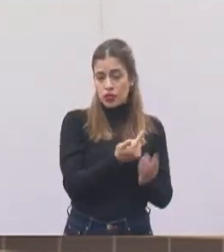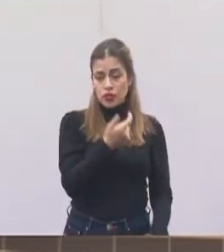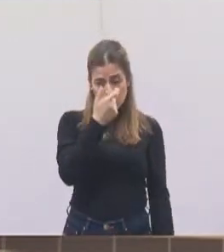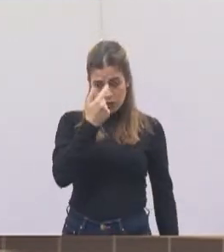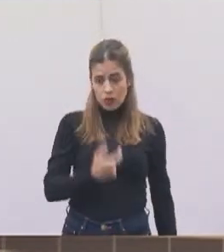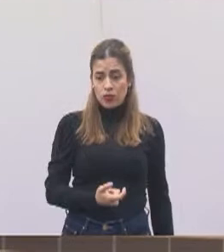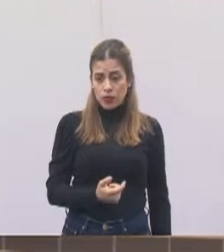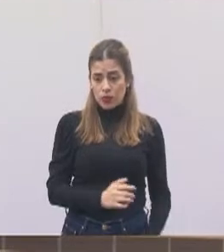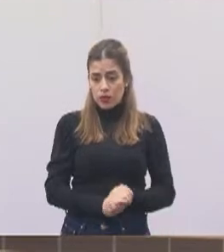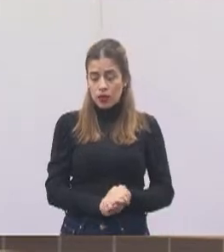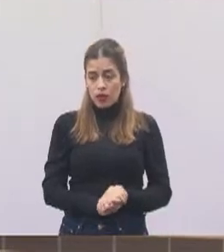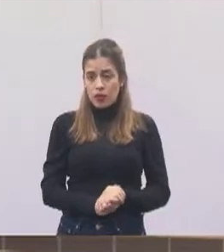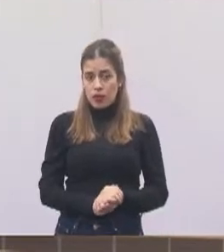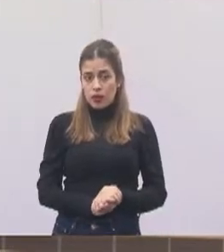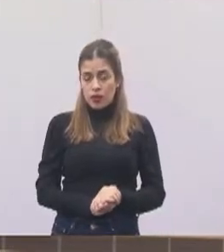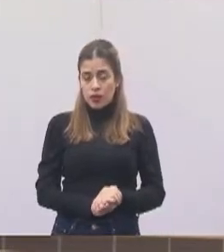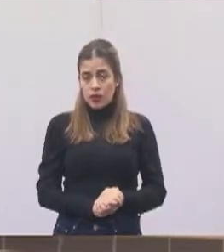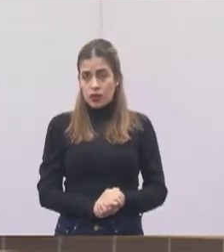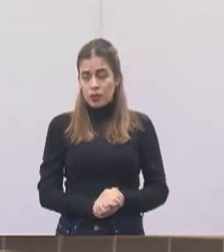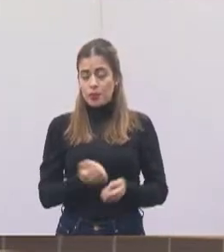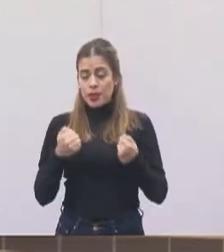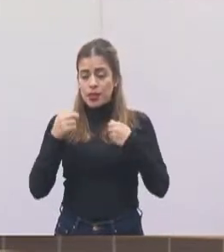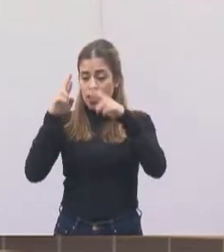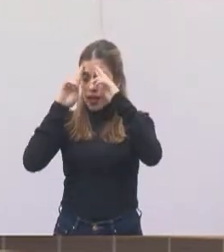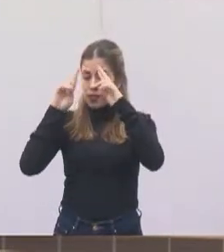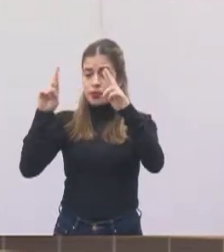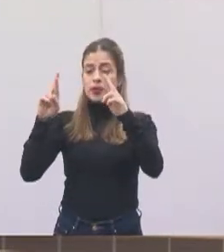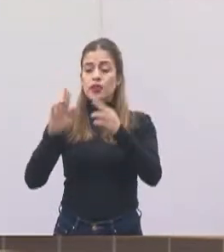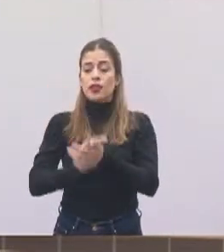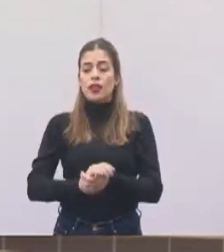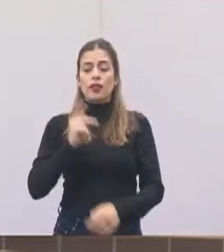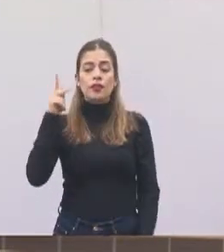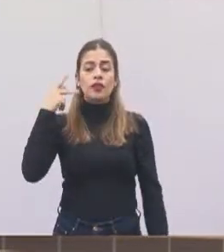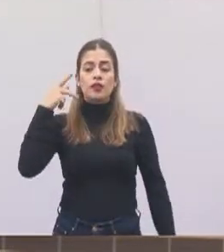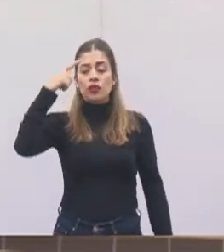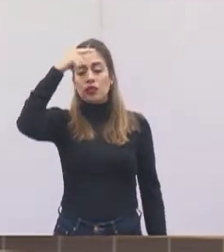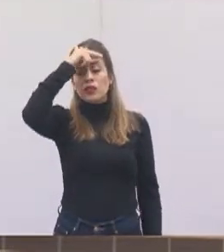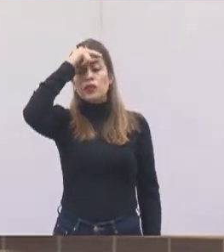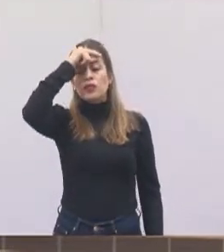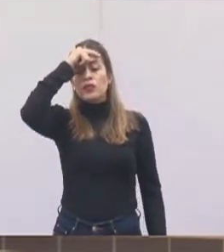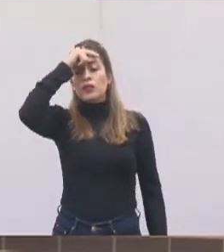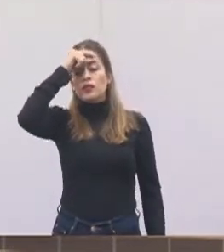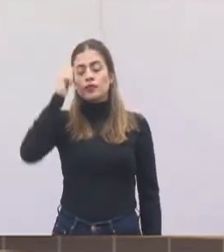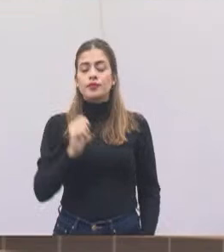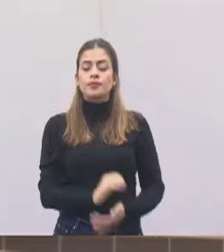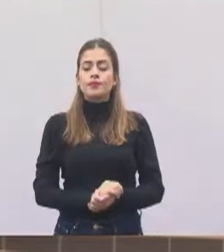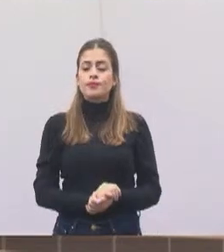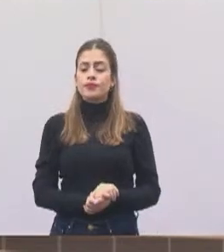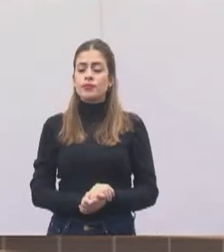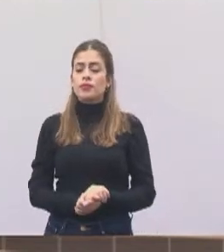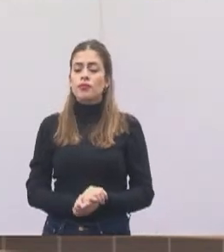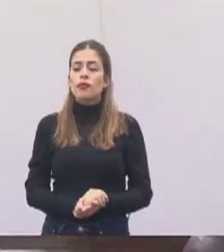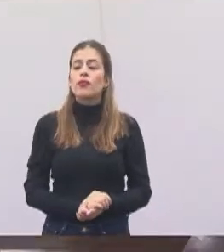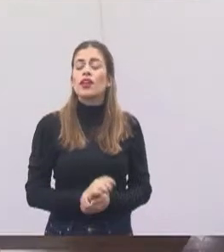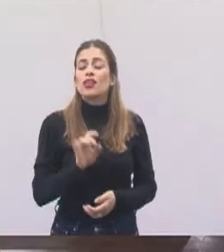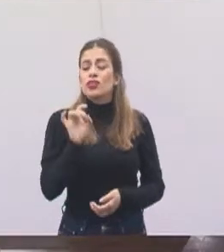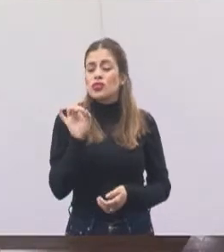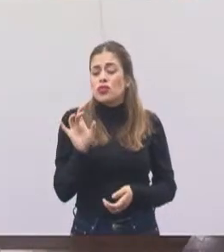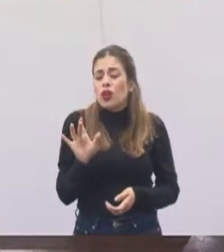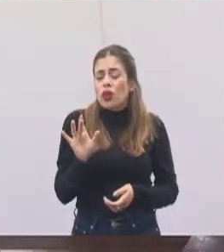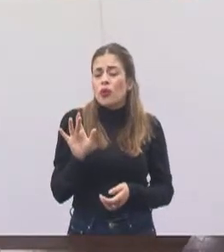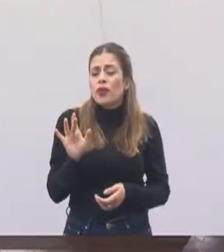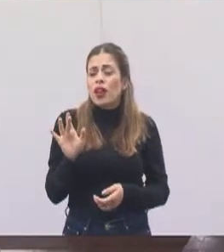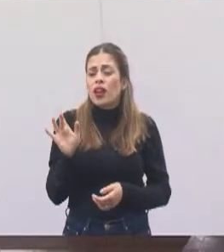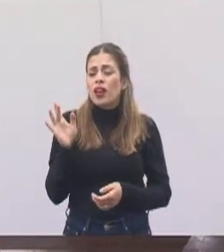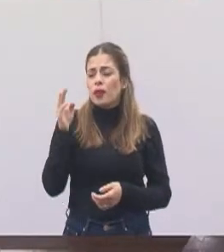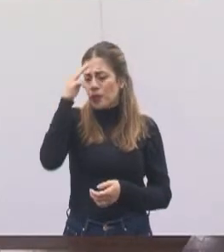problema? Nós temos que se respeitar. Vereador Luiz Flávio. Só aqui a vereadora Maria Amélia referiu o